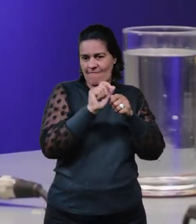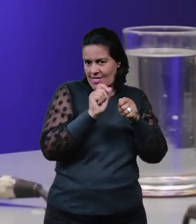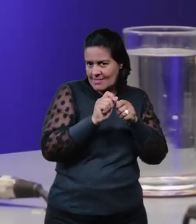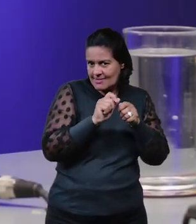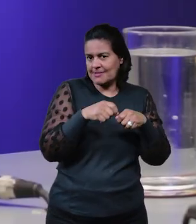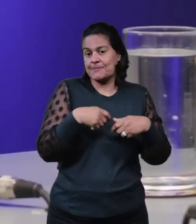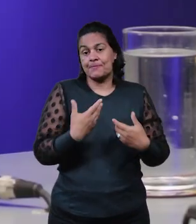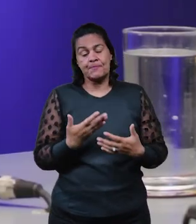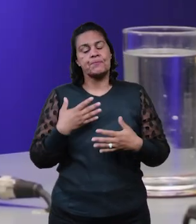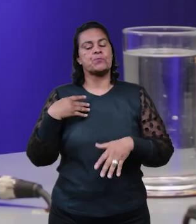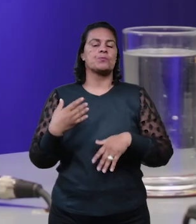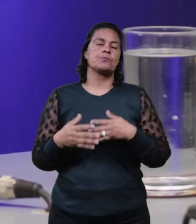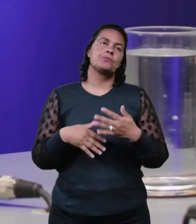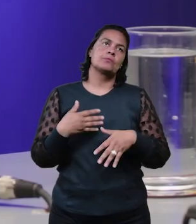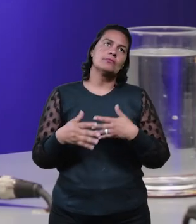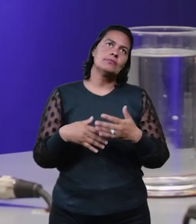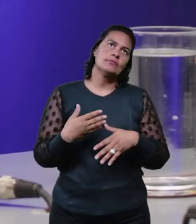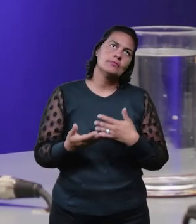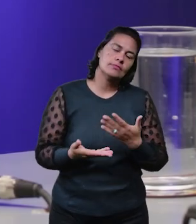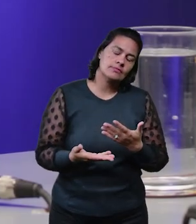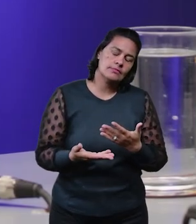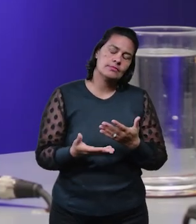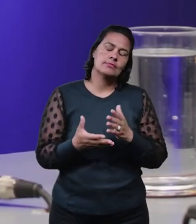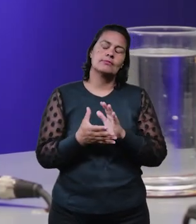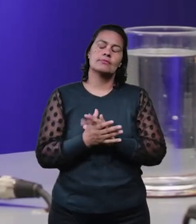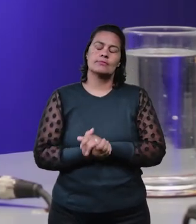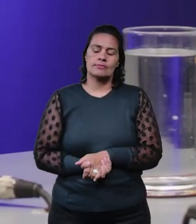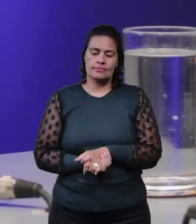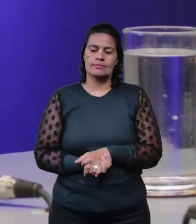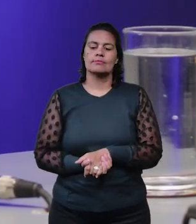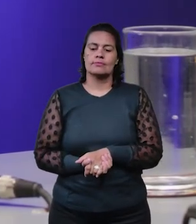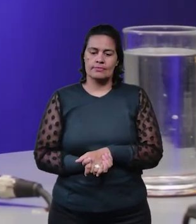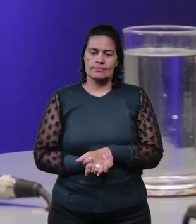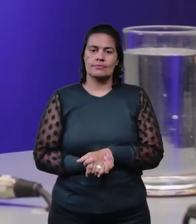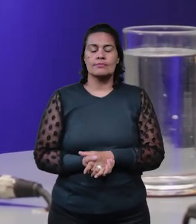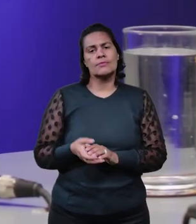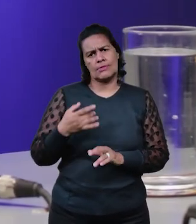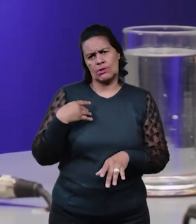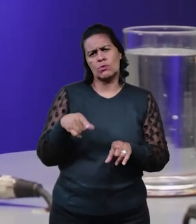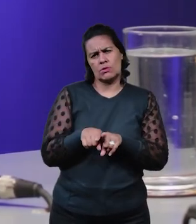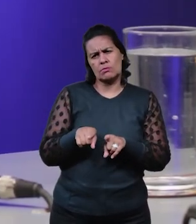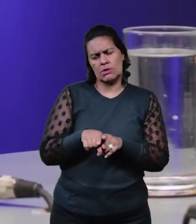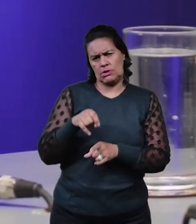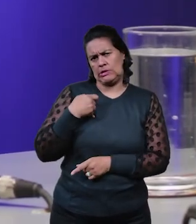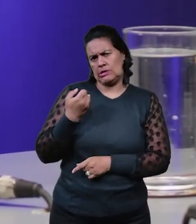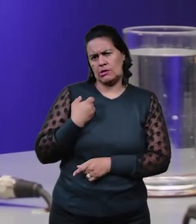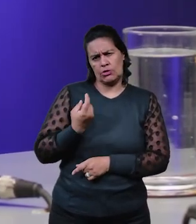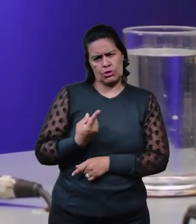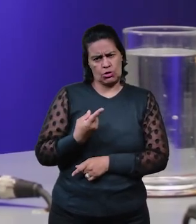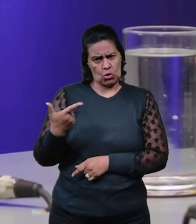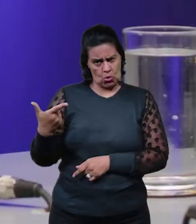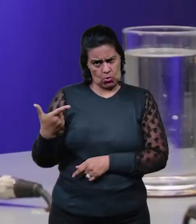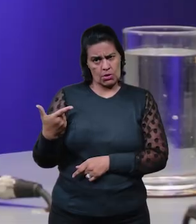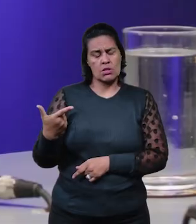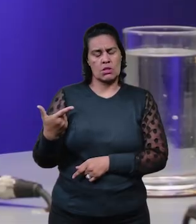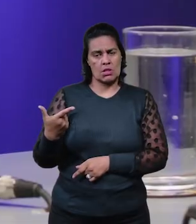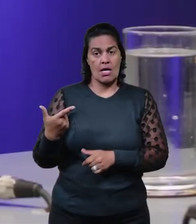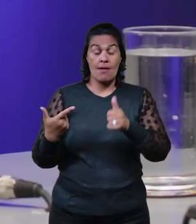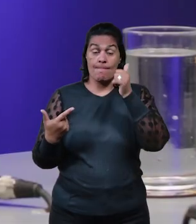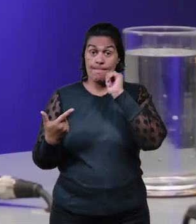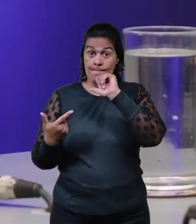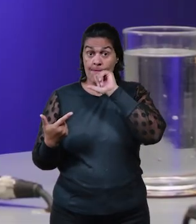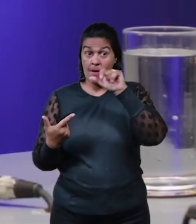cabelo. Até que também muito nova, ali com 12 anos, minha mãe me deu